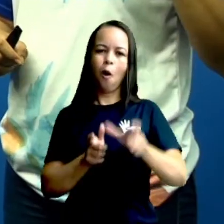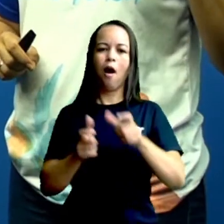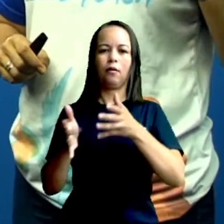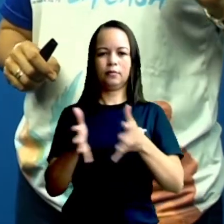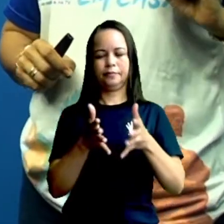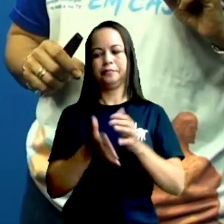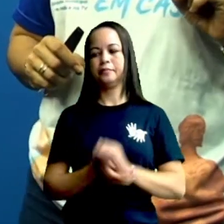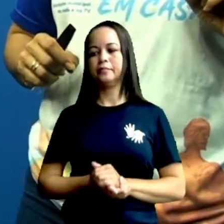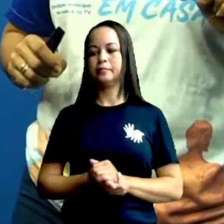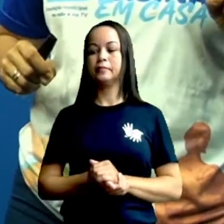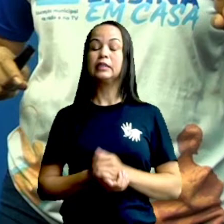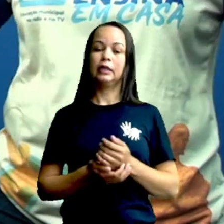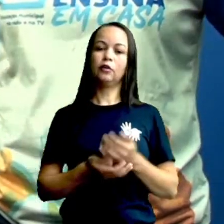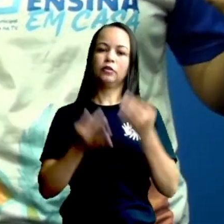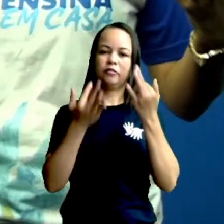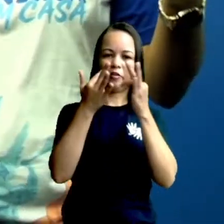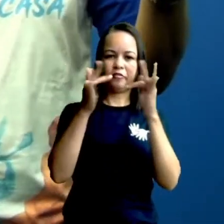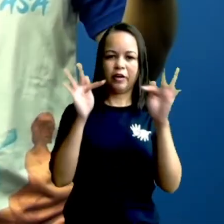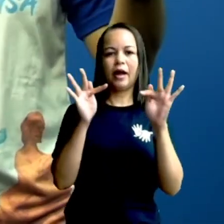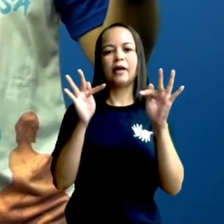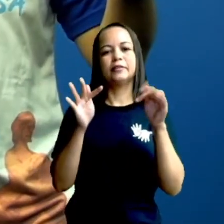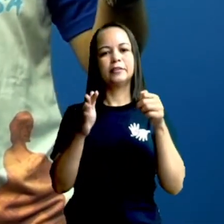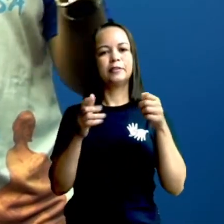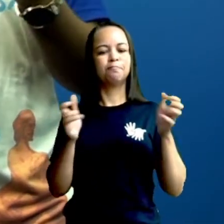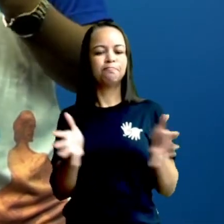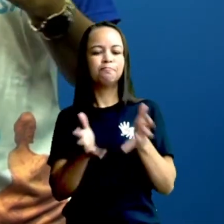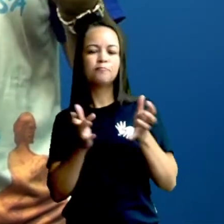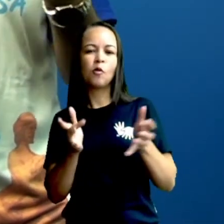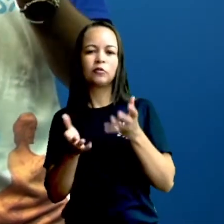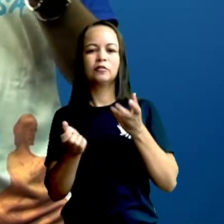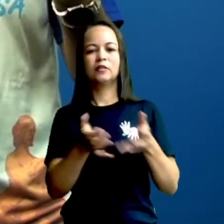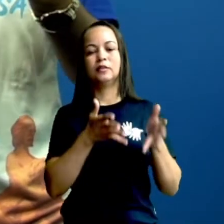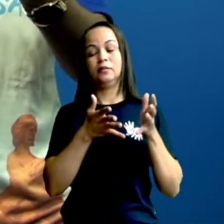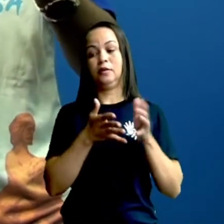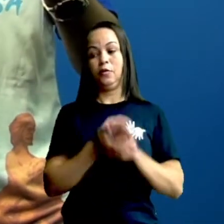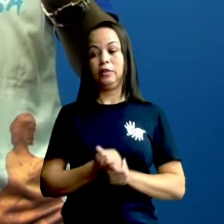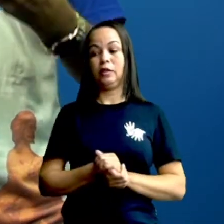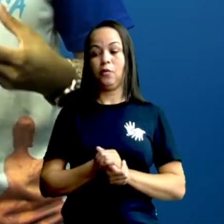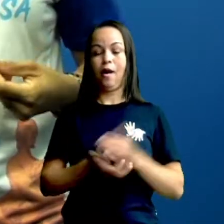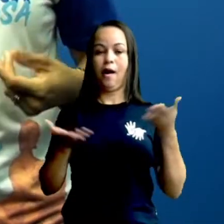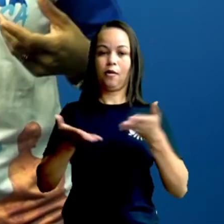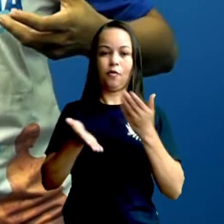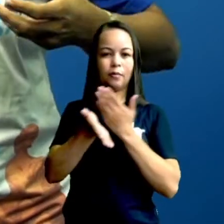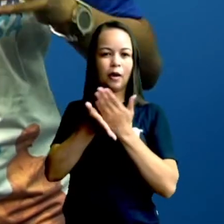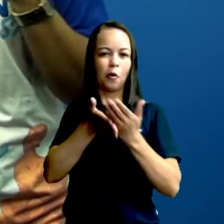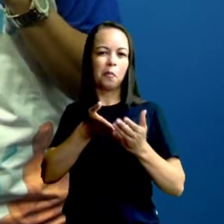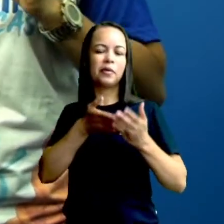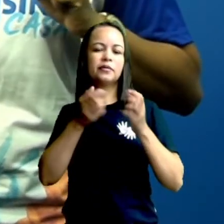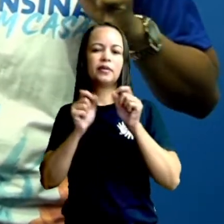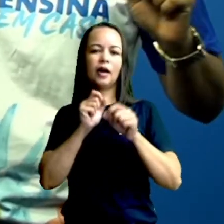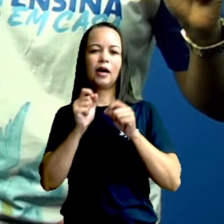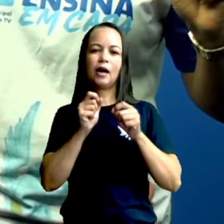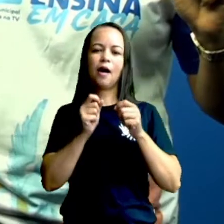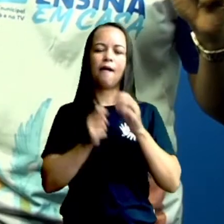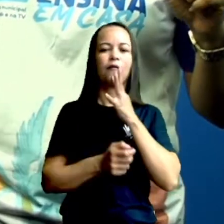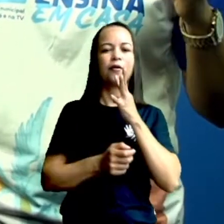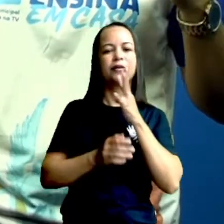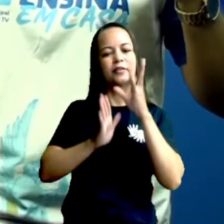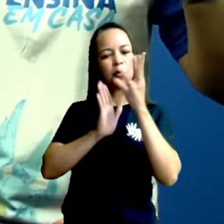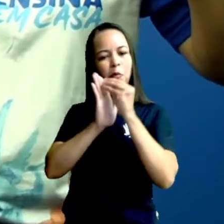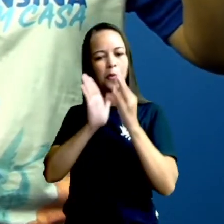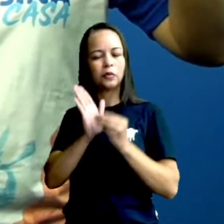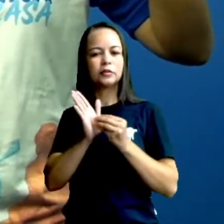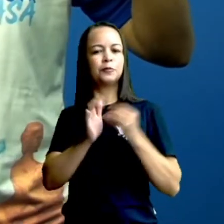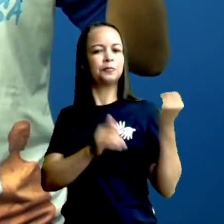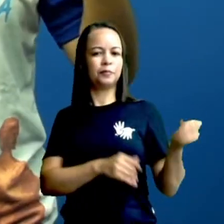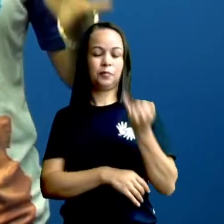frasinha motivacional, e para agora a gente começar a conhecer um conteúdo tão importante que